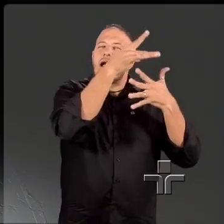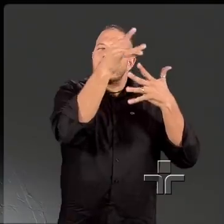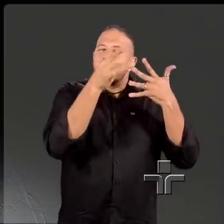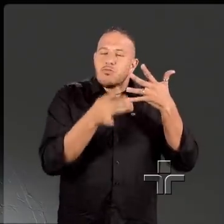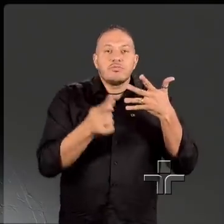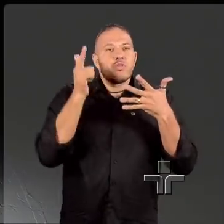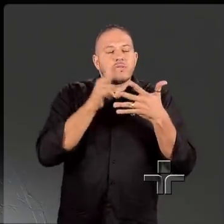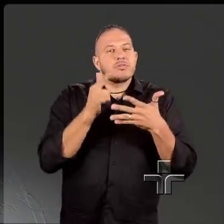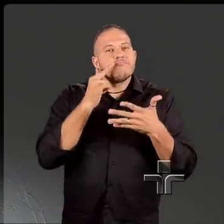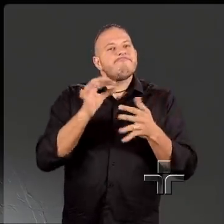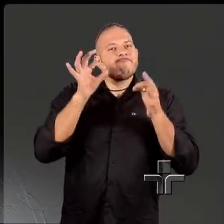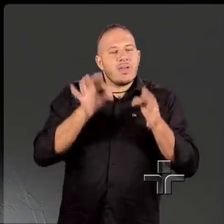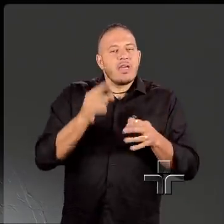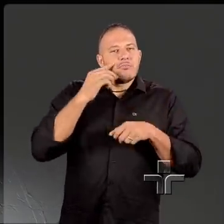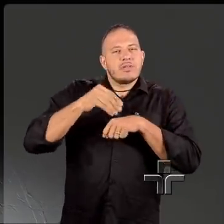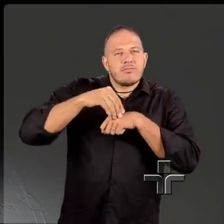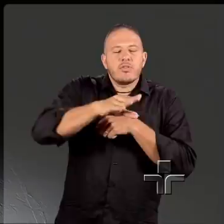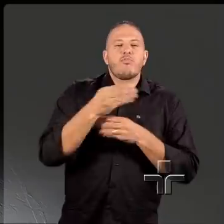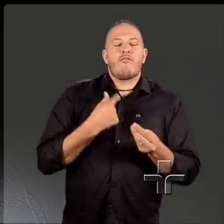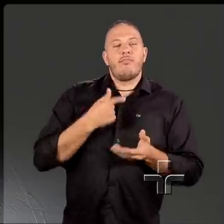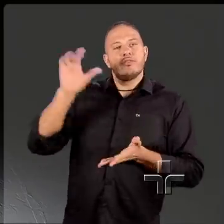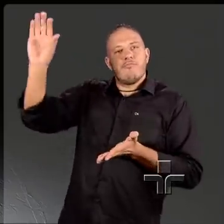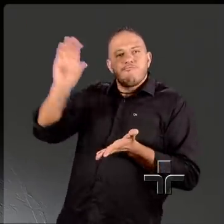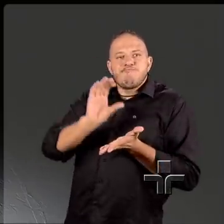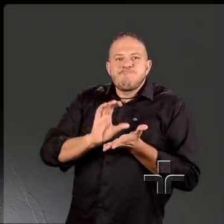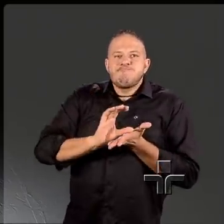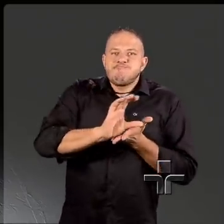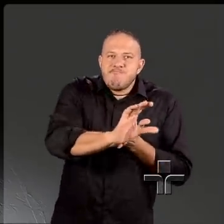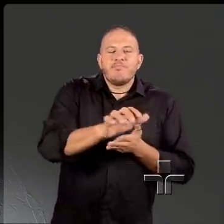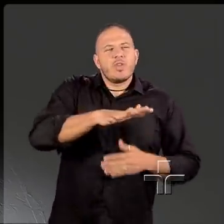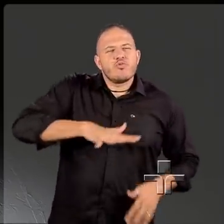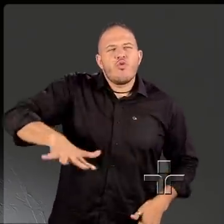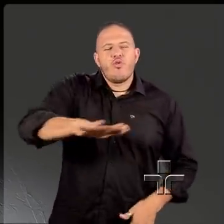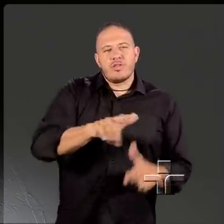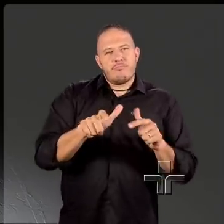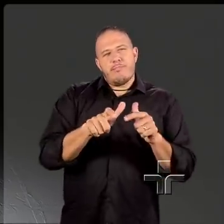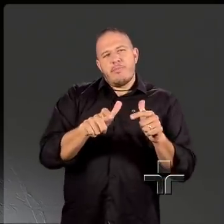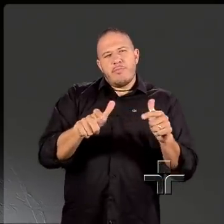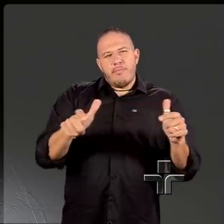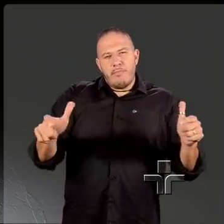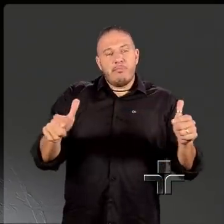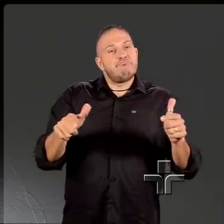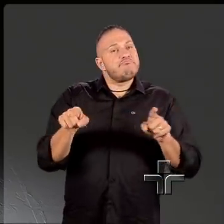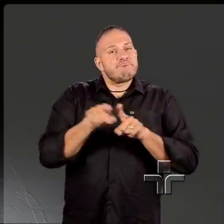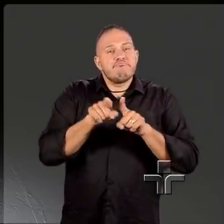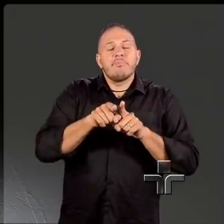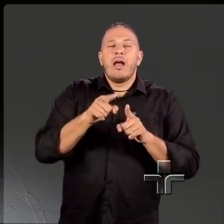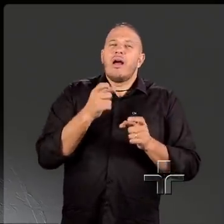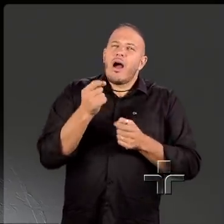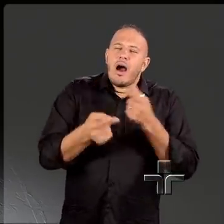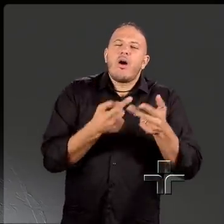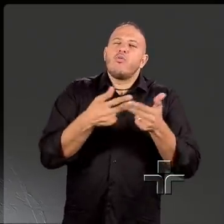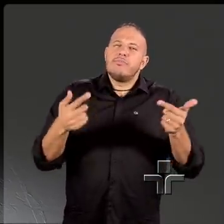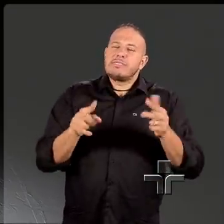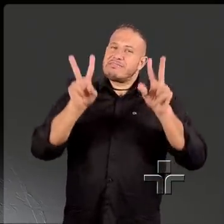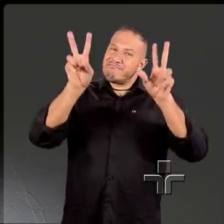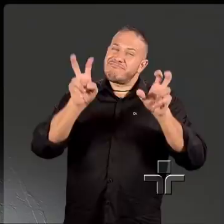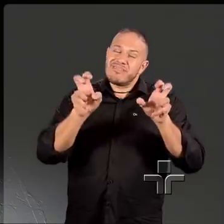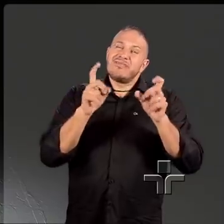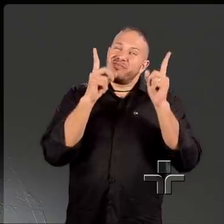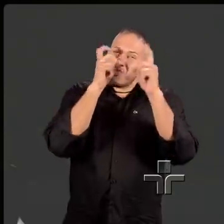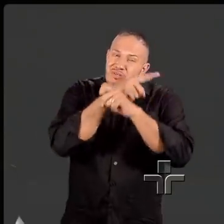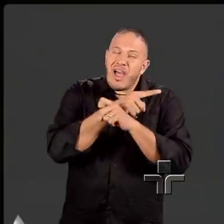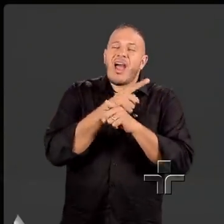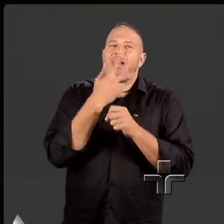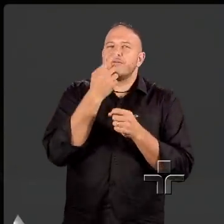assegurados através do sistema de financiamento desse ensino em toda a sua dimensão. Ao mesmo tempo, algumas das dificuldades e alguns